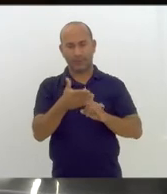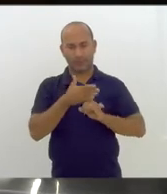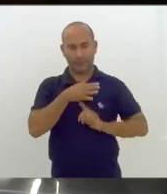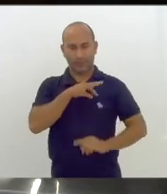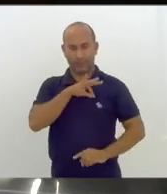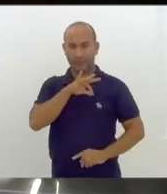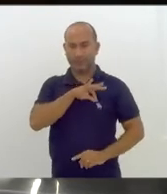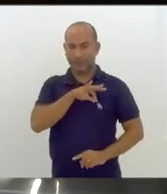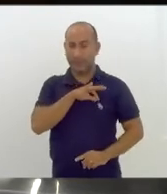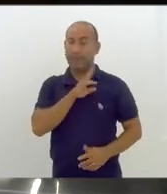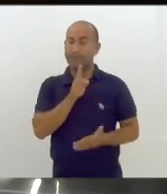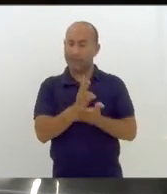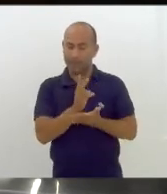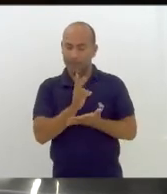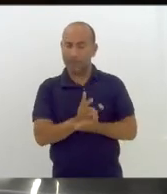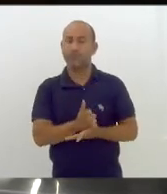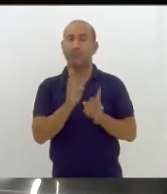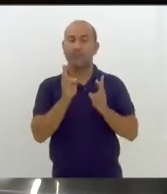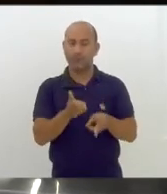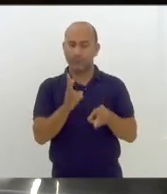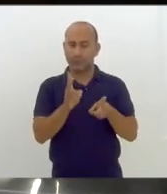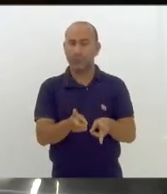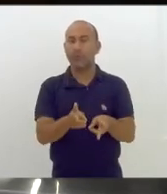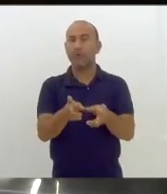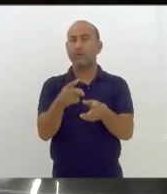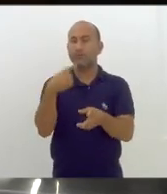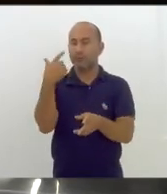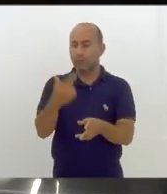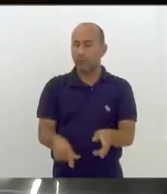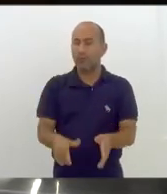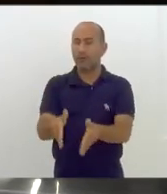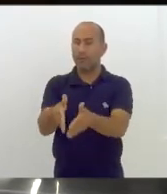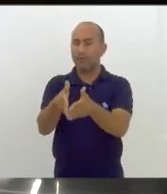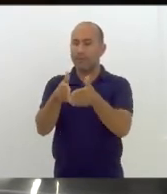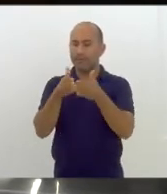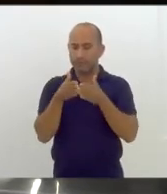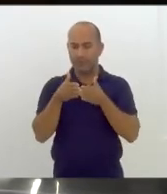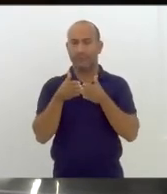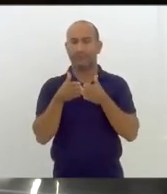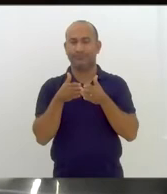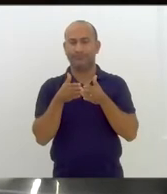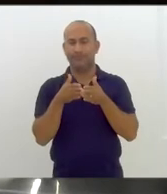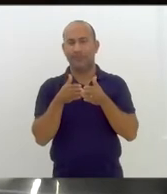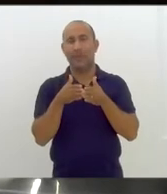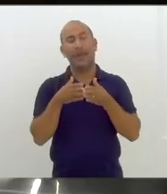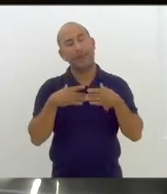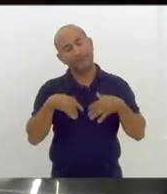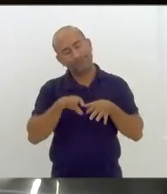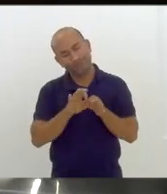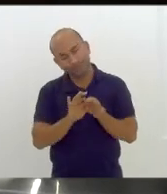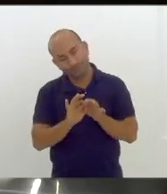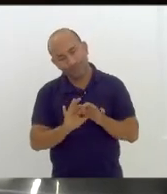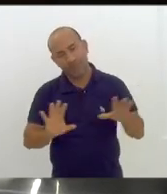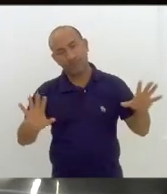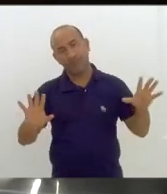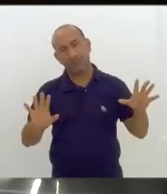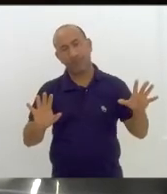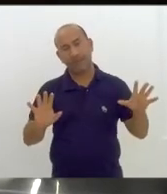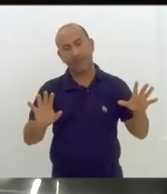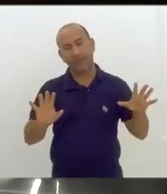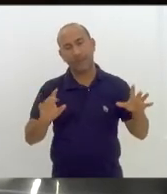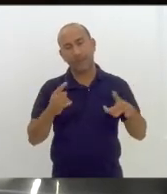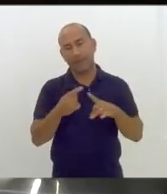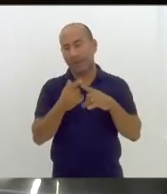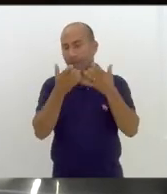ainda é mantida, mais um pedido de extinção. Então, eu profiro uma decisão de extinção da